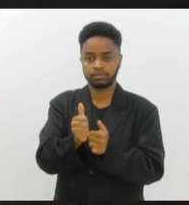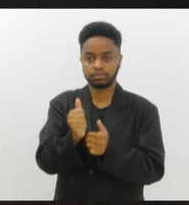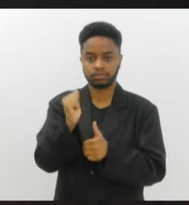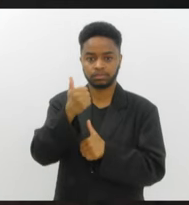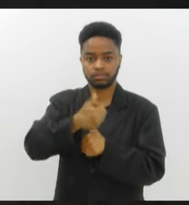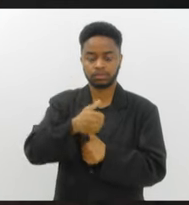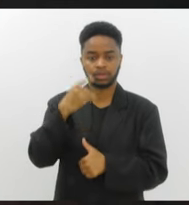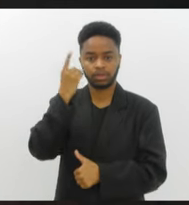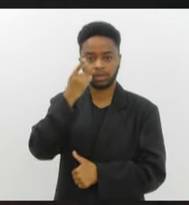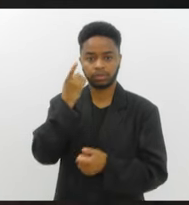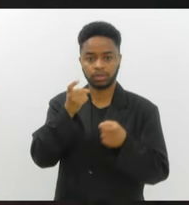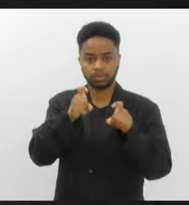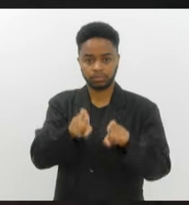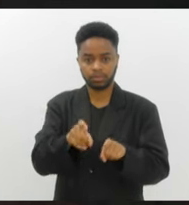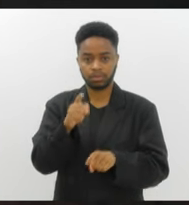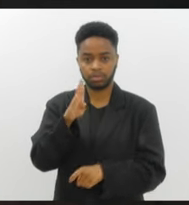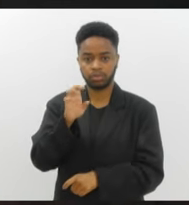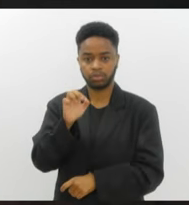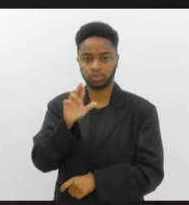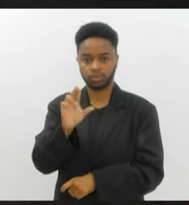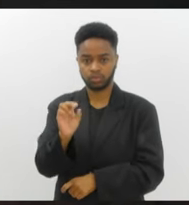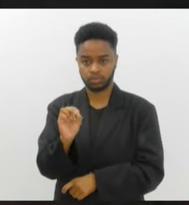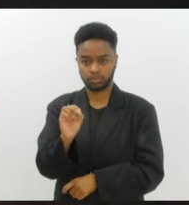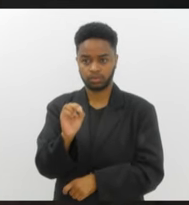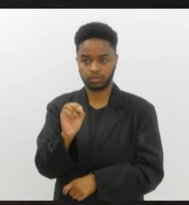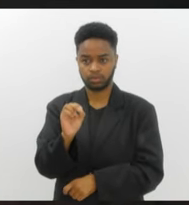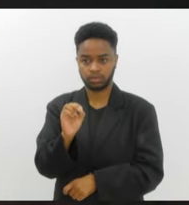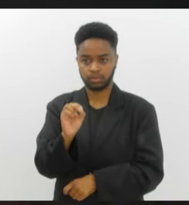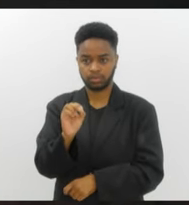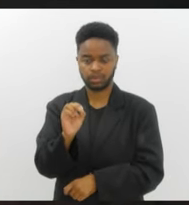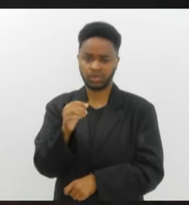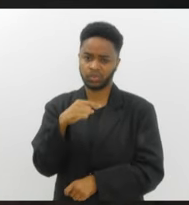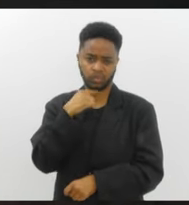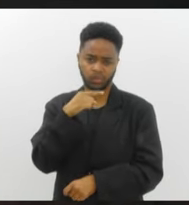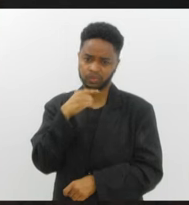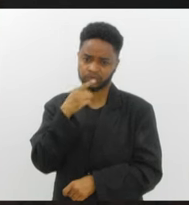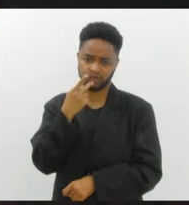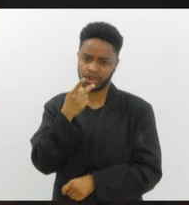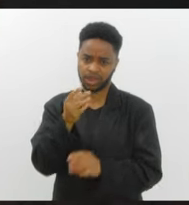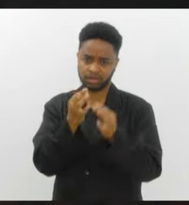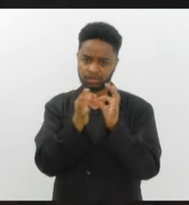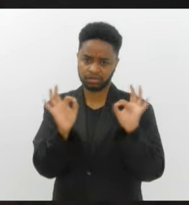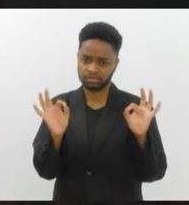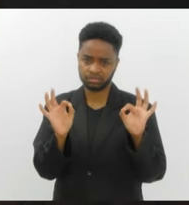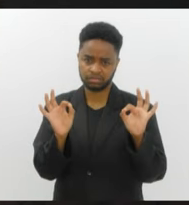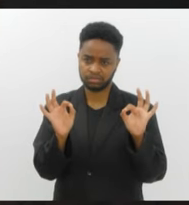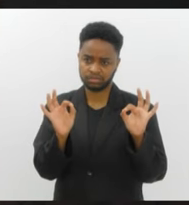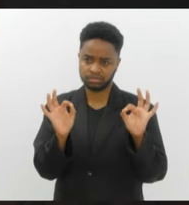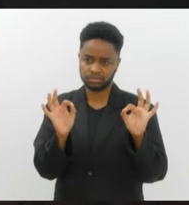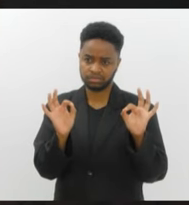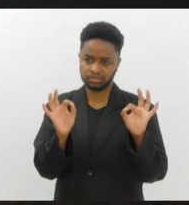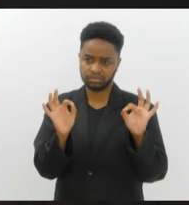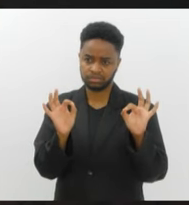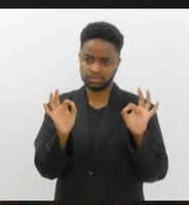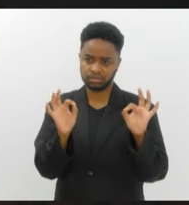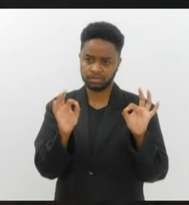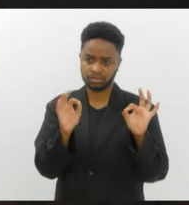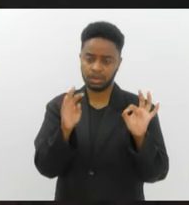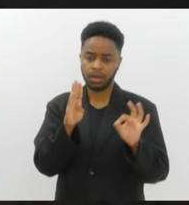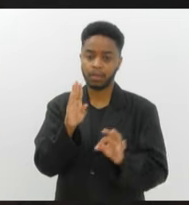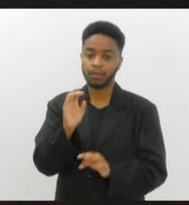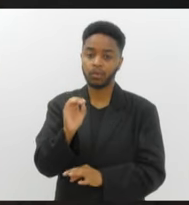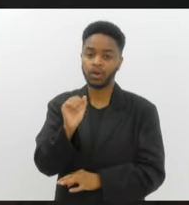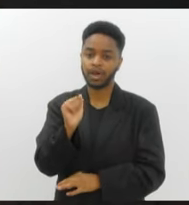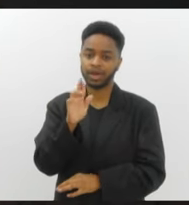deputado empossado, Bruno Bal, eu não consigo pronunciar. Ah, Bruno